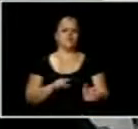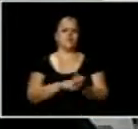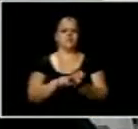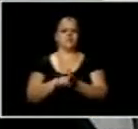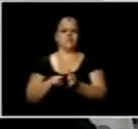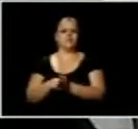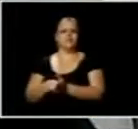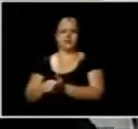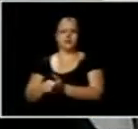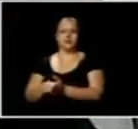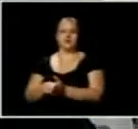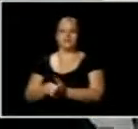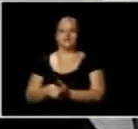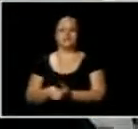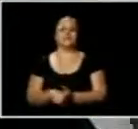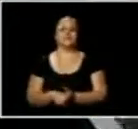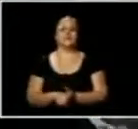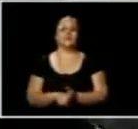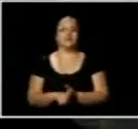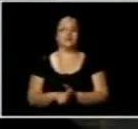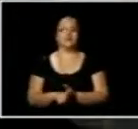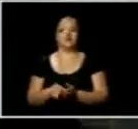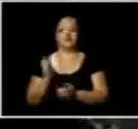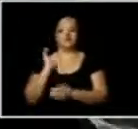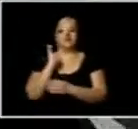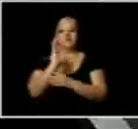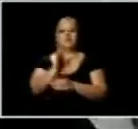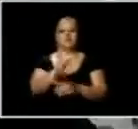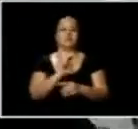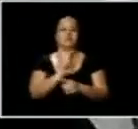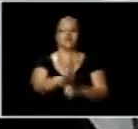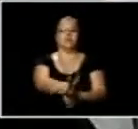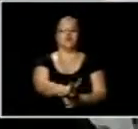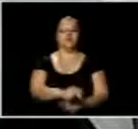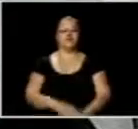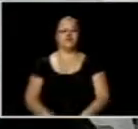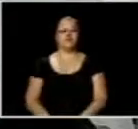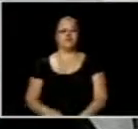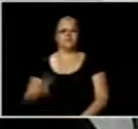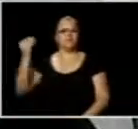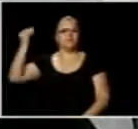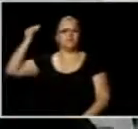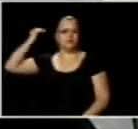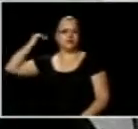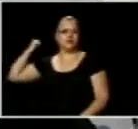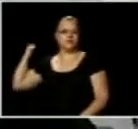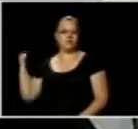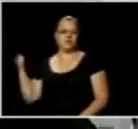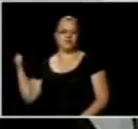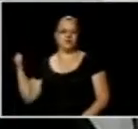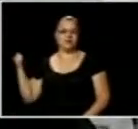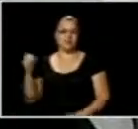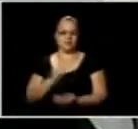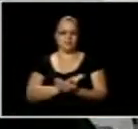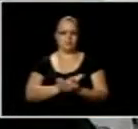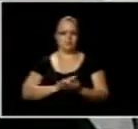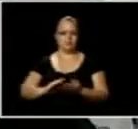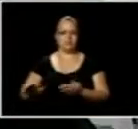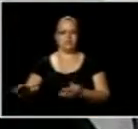No mandato passado, nós exercemos nossa função aqui na base da fiscalização,